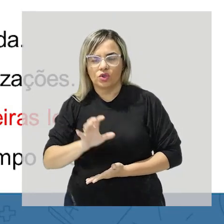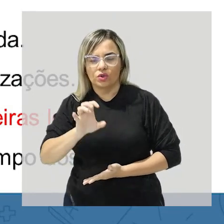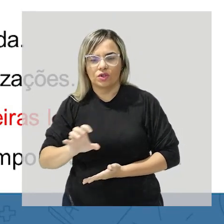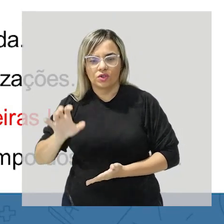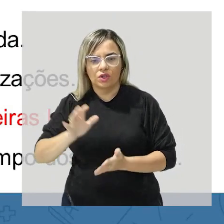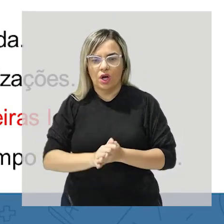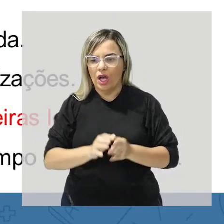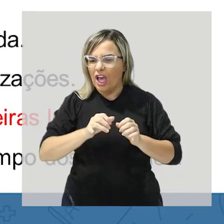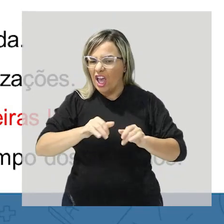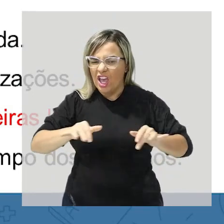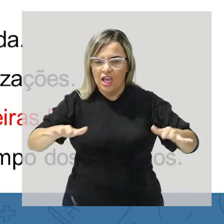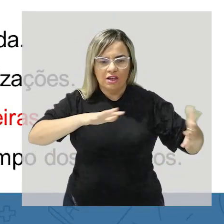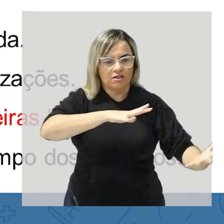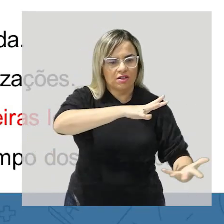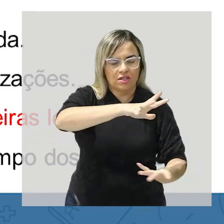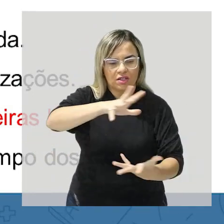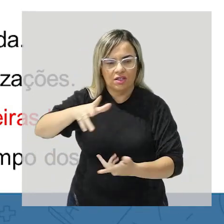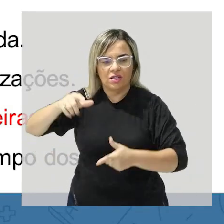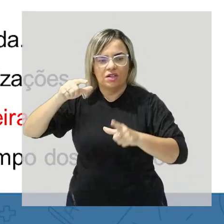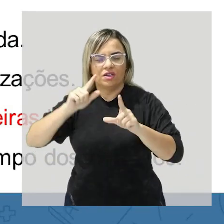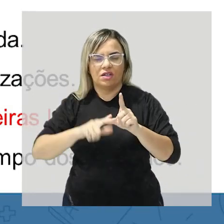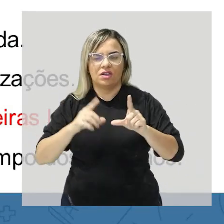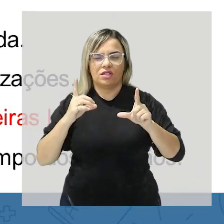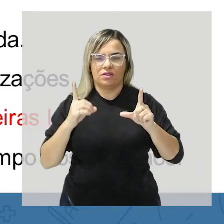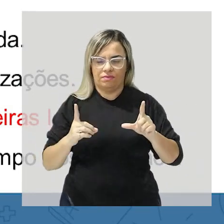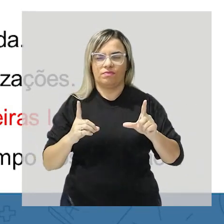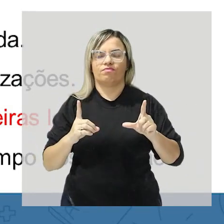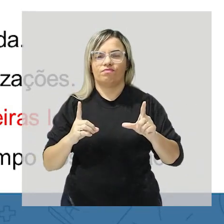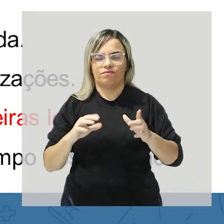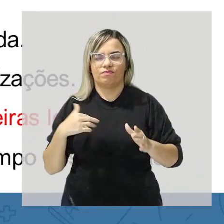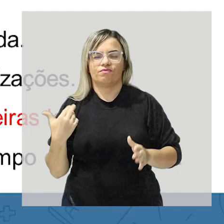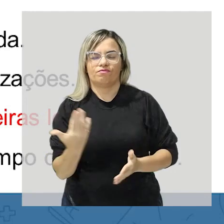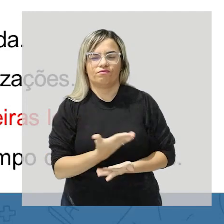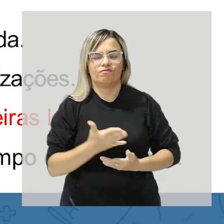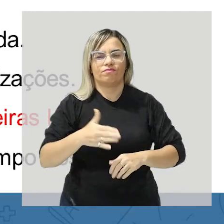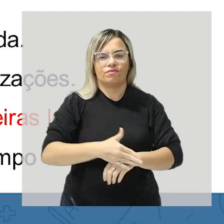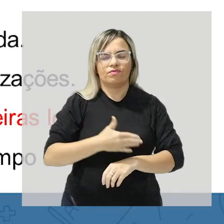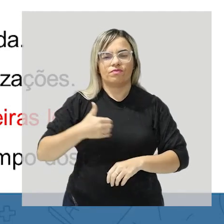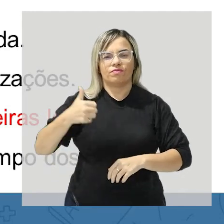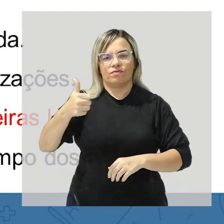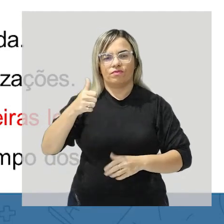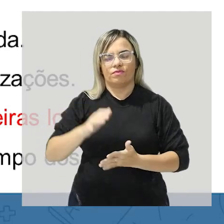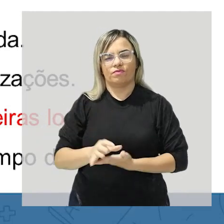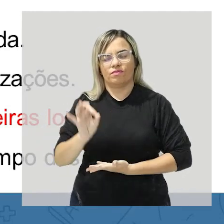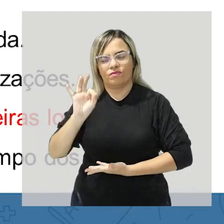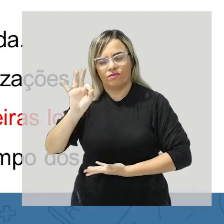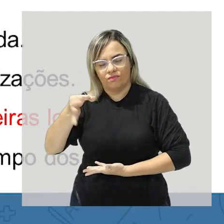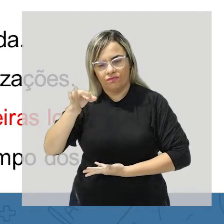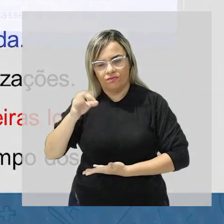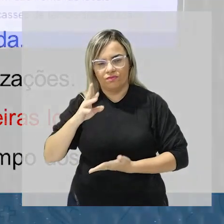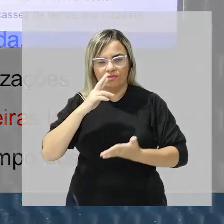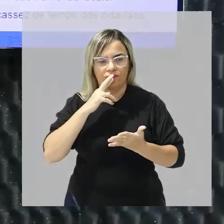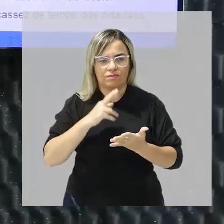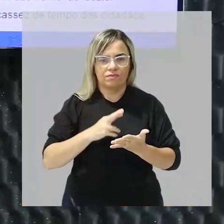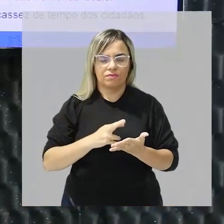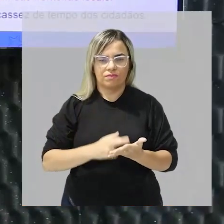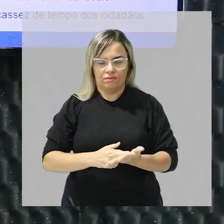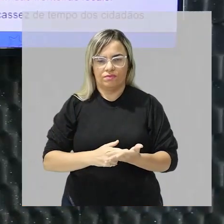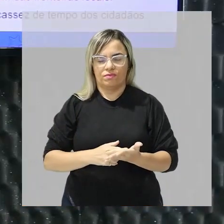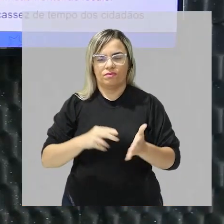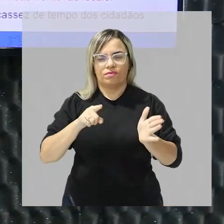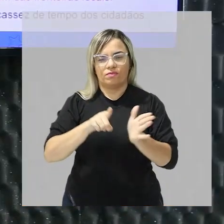a letra D, como eu falei para vocês, é a nossa melhor opção e é a opção correta que responde